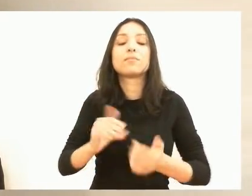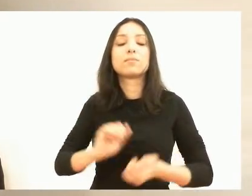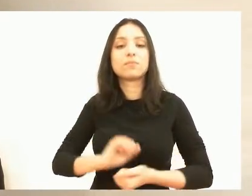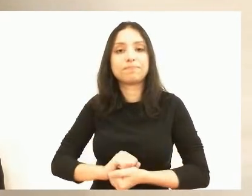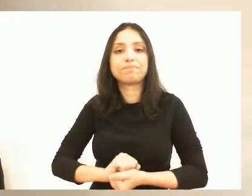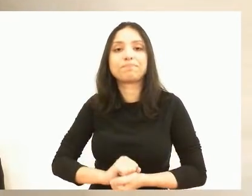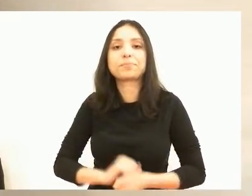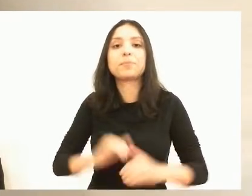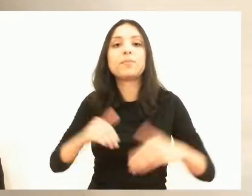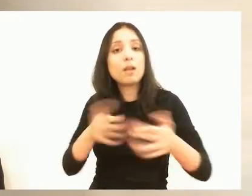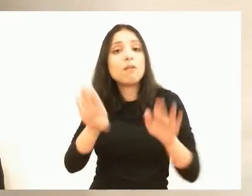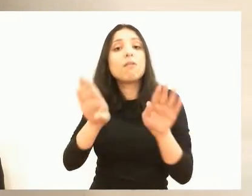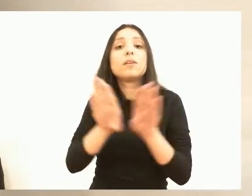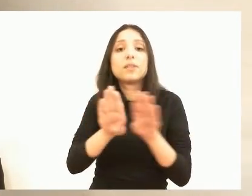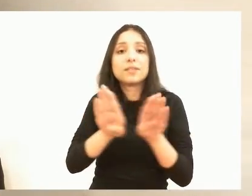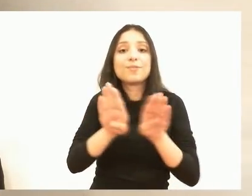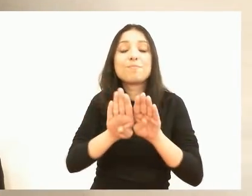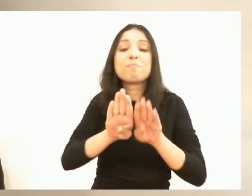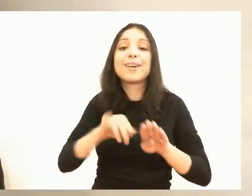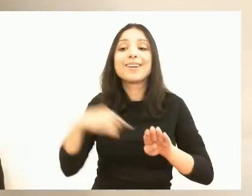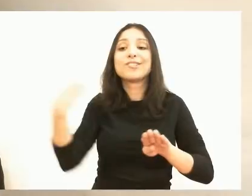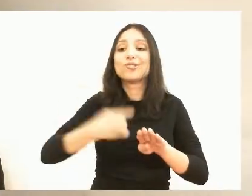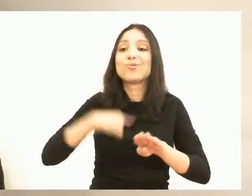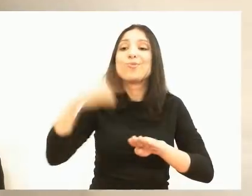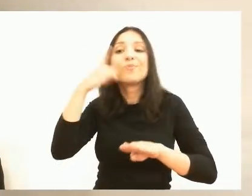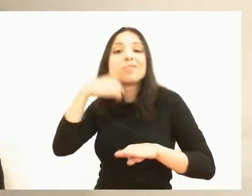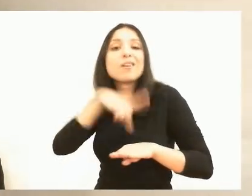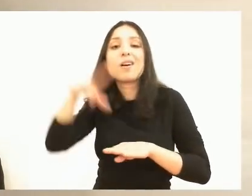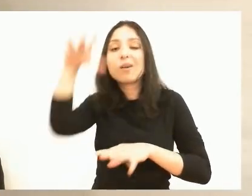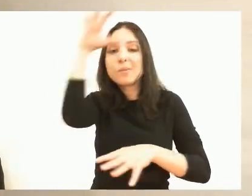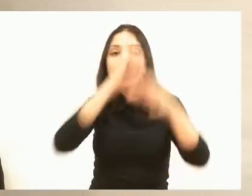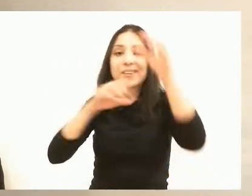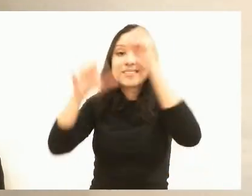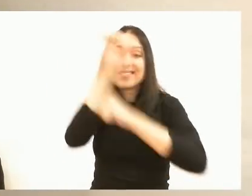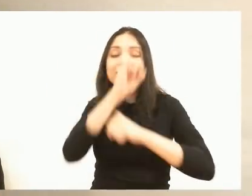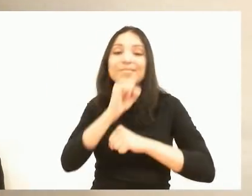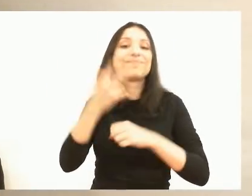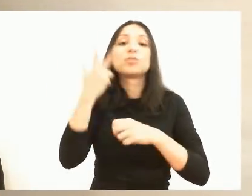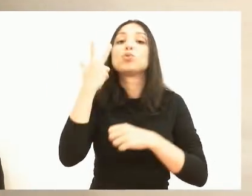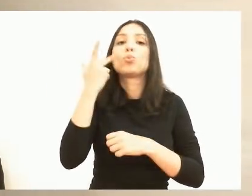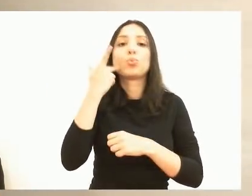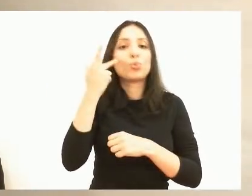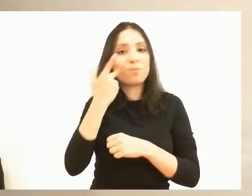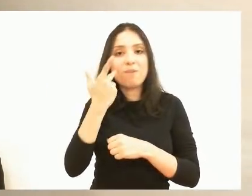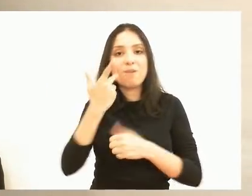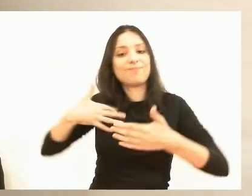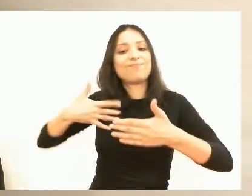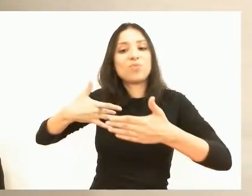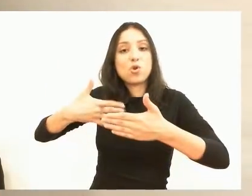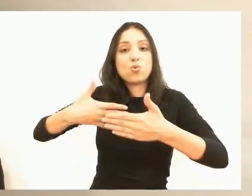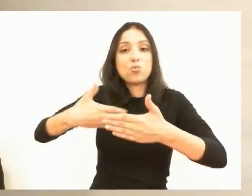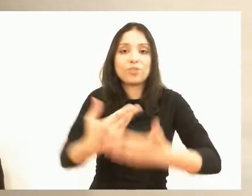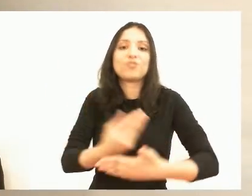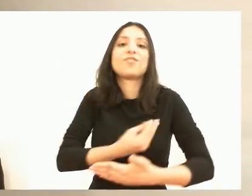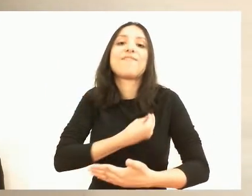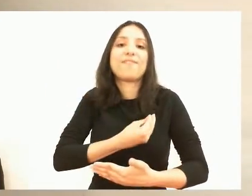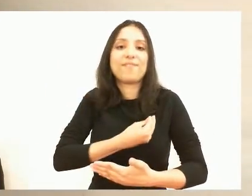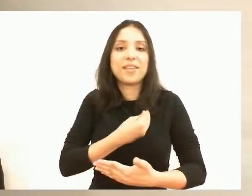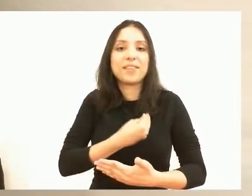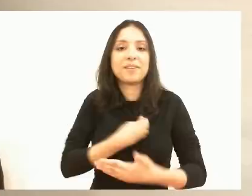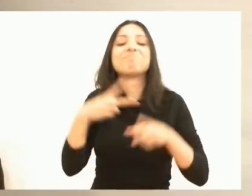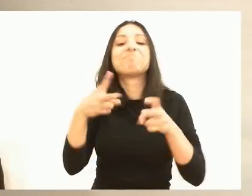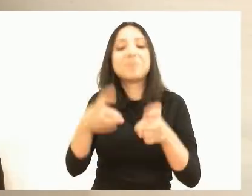processo de aprendizagem mesmo né então eu vejo que a trabalhar vários aspectos com a